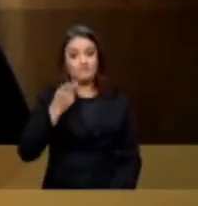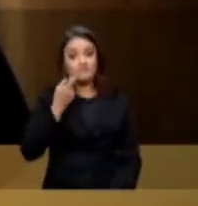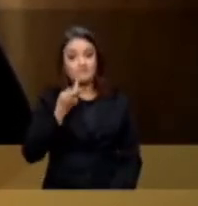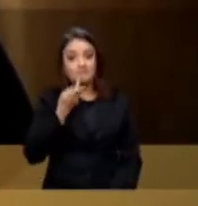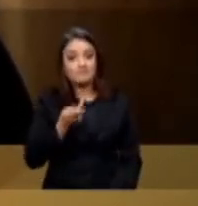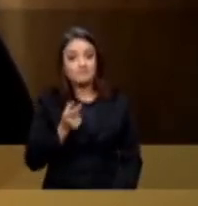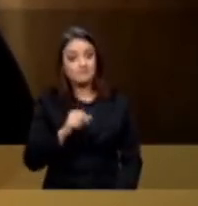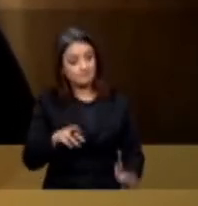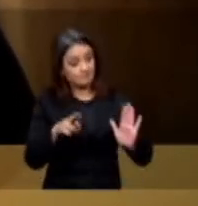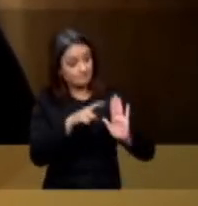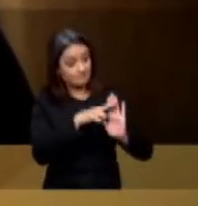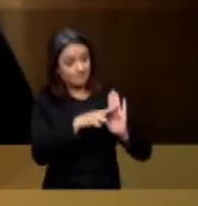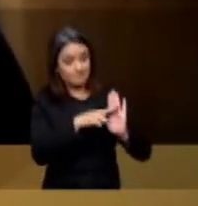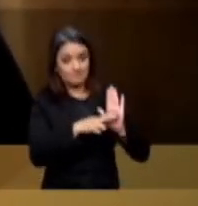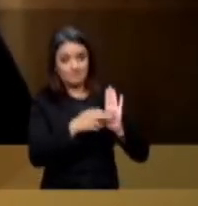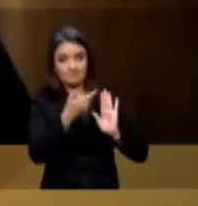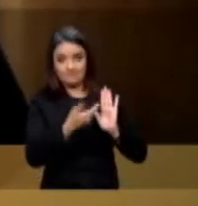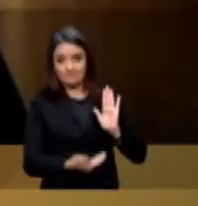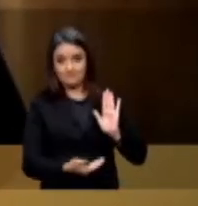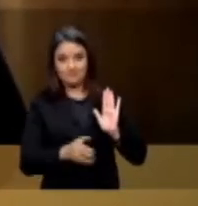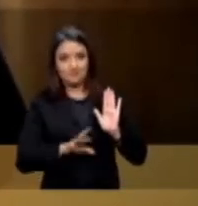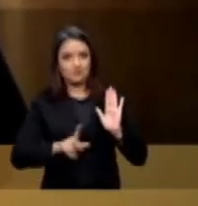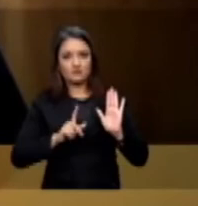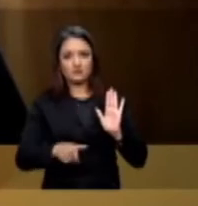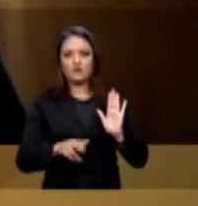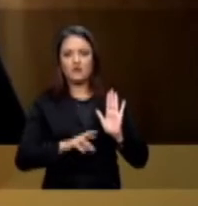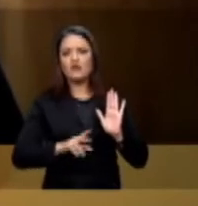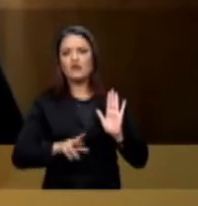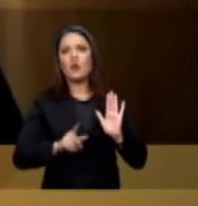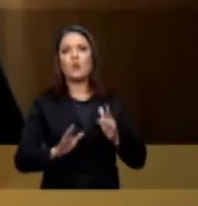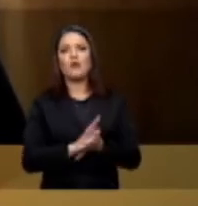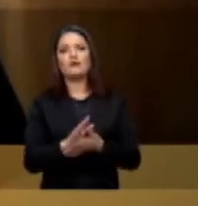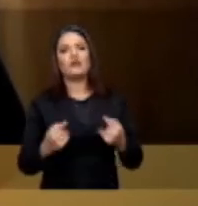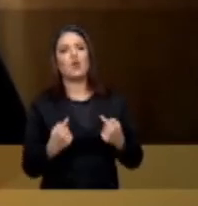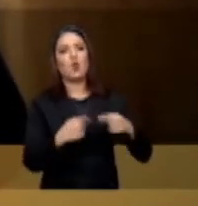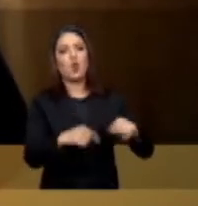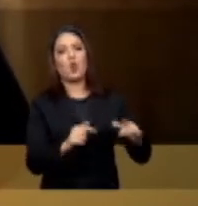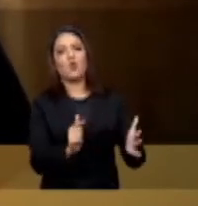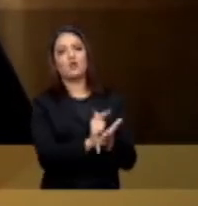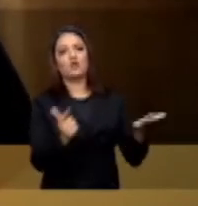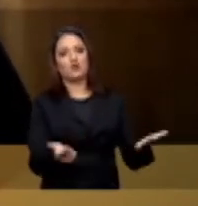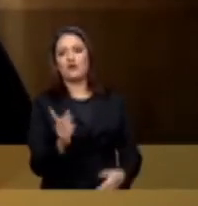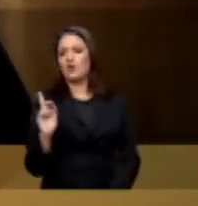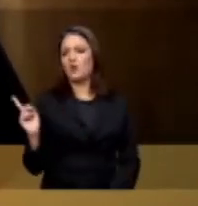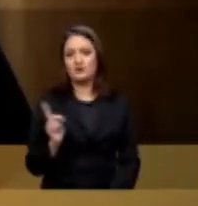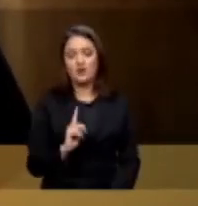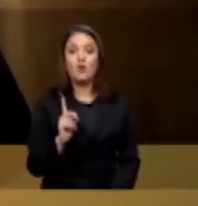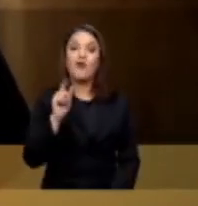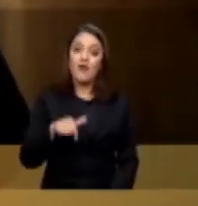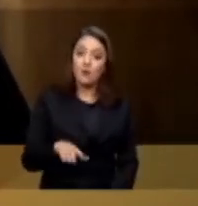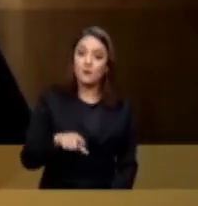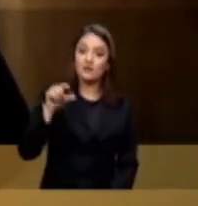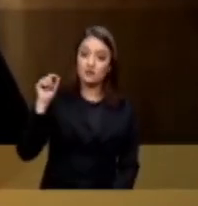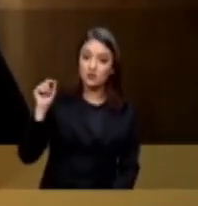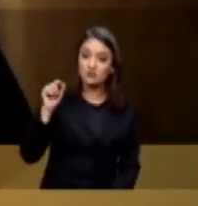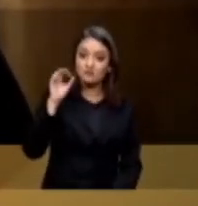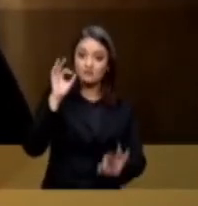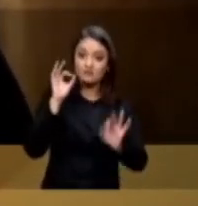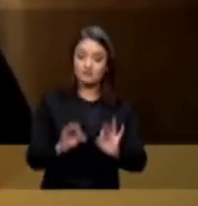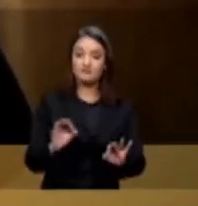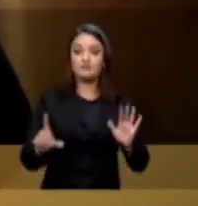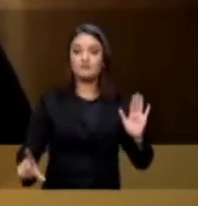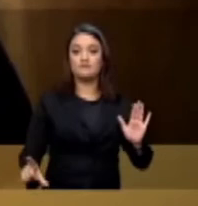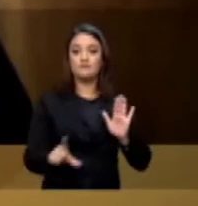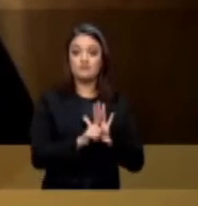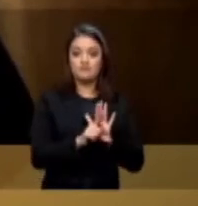não são, de forma alguma, repressão aos jornais, mas são escolhas legítimas do legislador